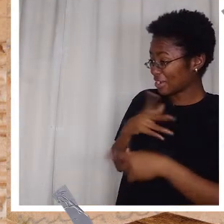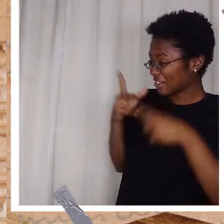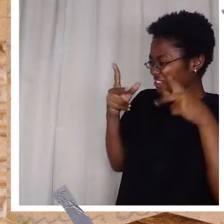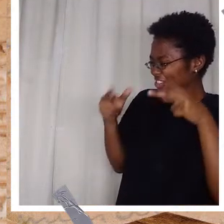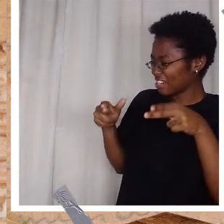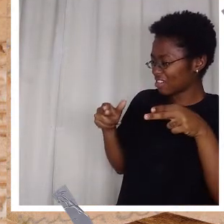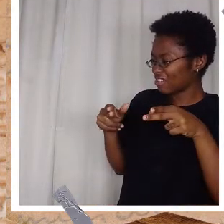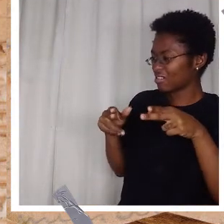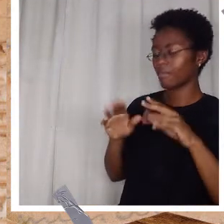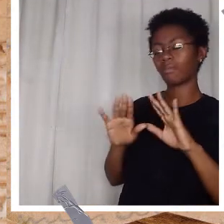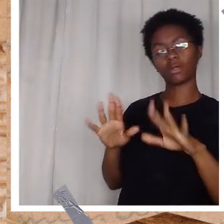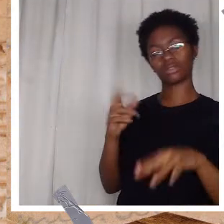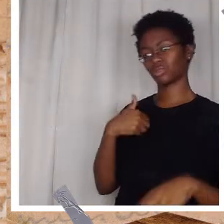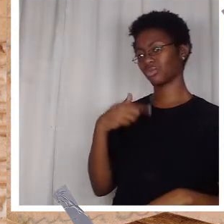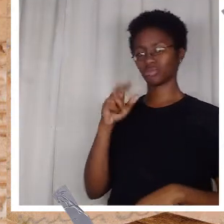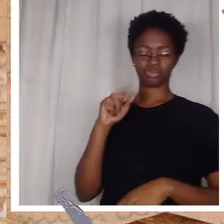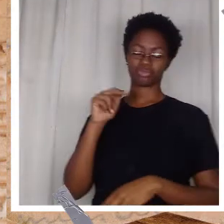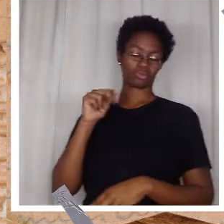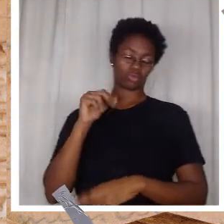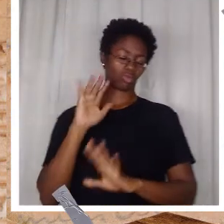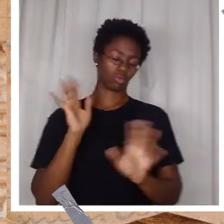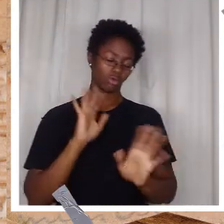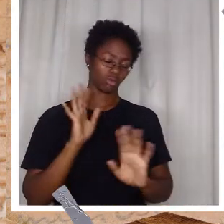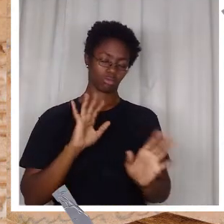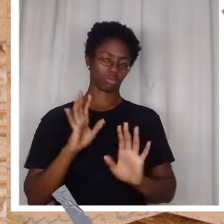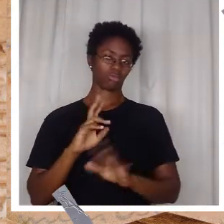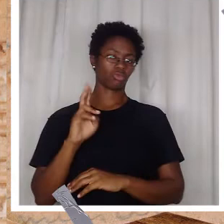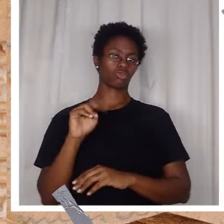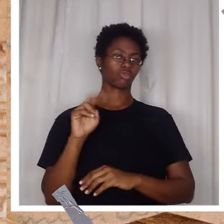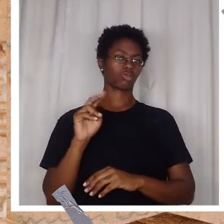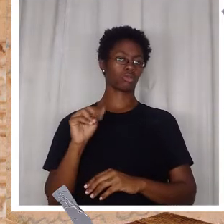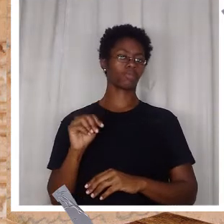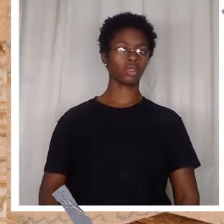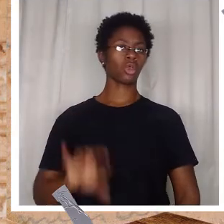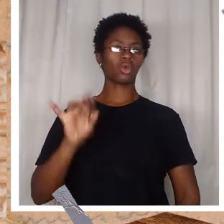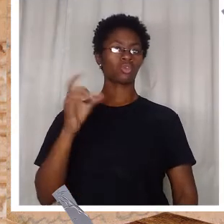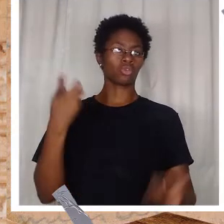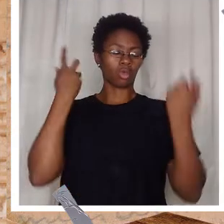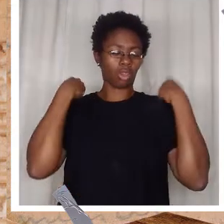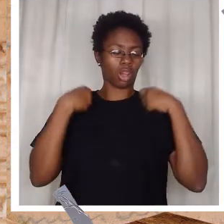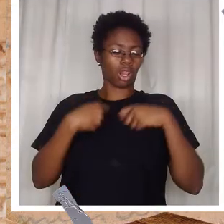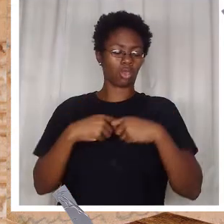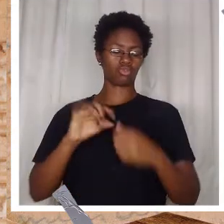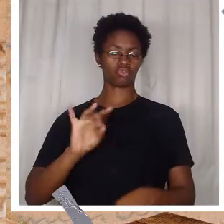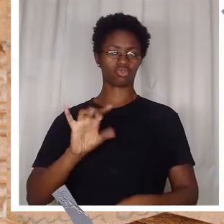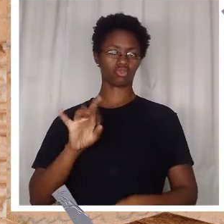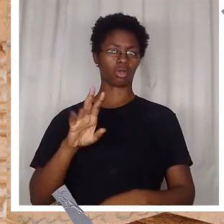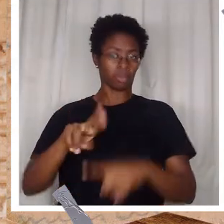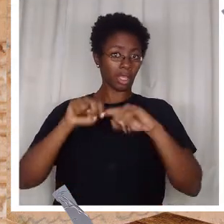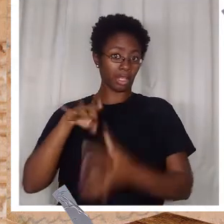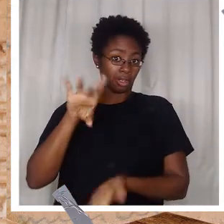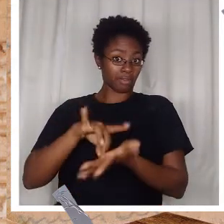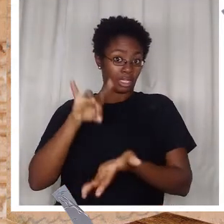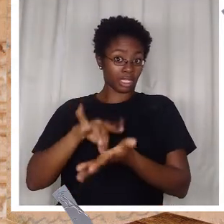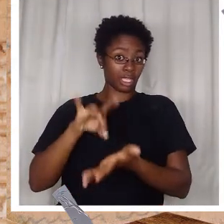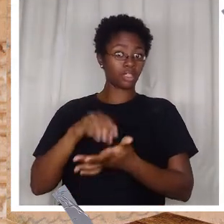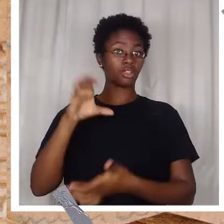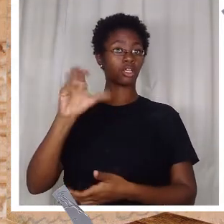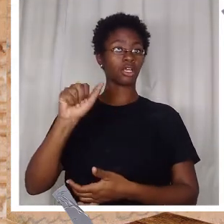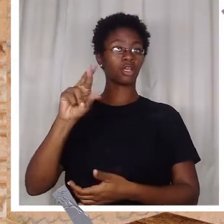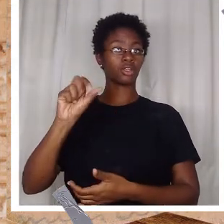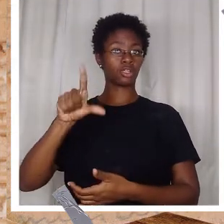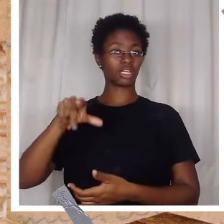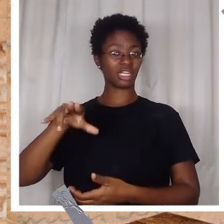Mas eu nunca coloquei mais que um lenço. Não. Eu só coloquei um lenço. Porque, na verdade,